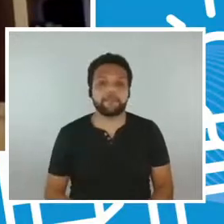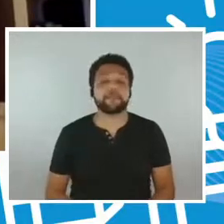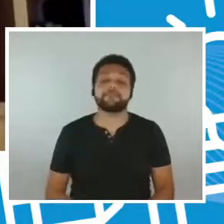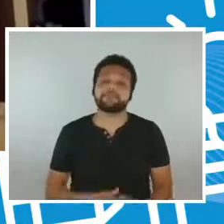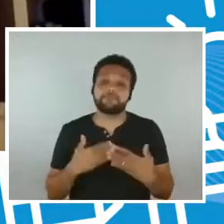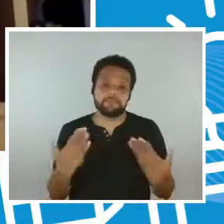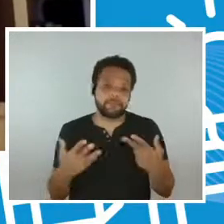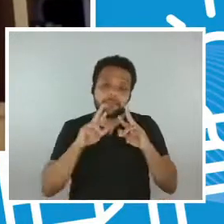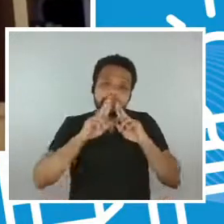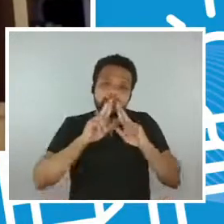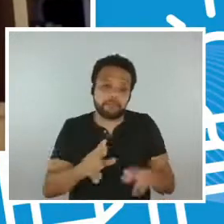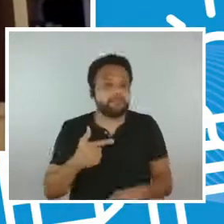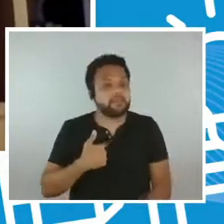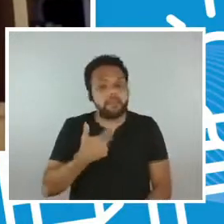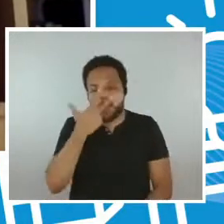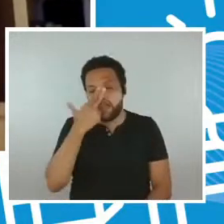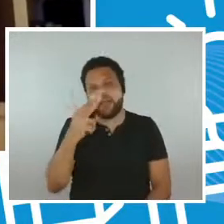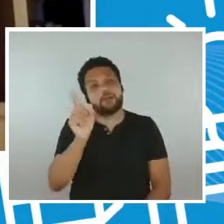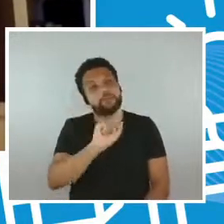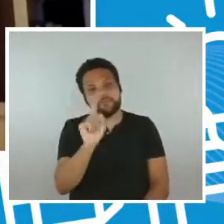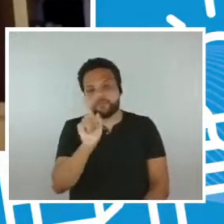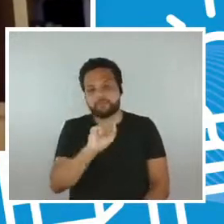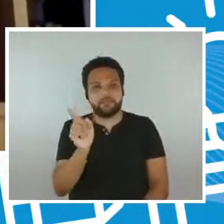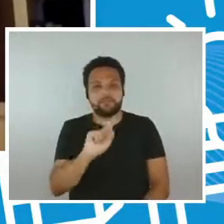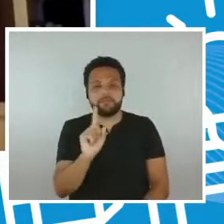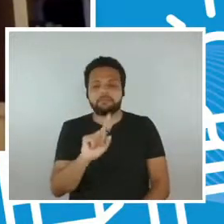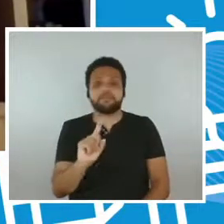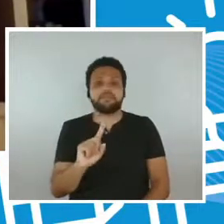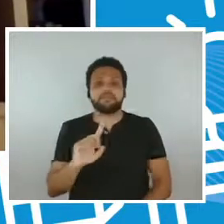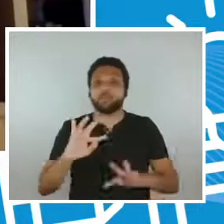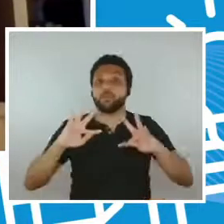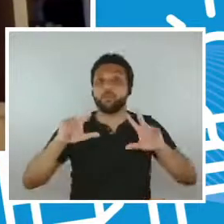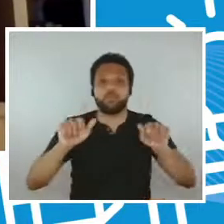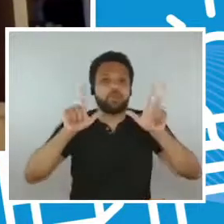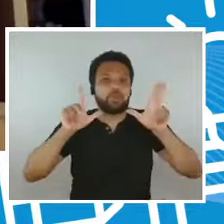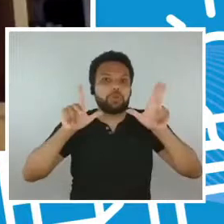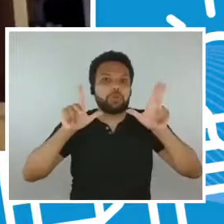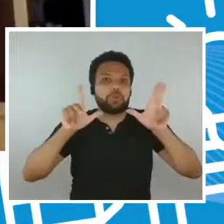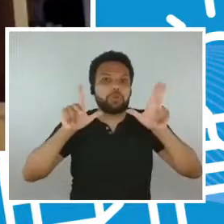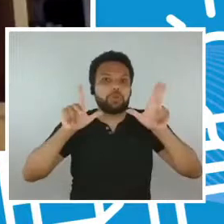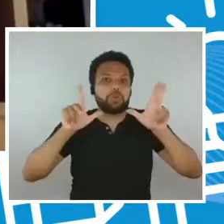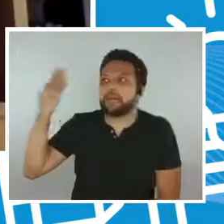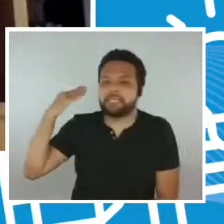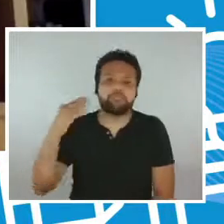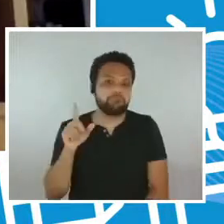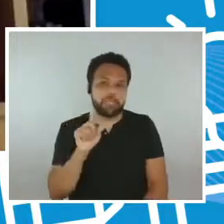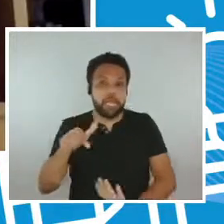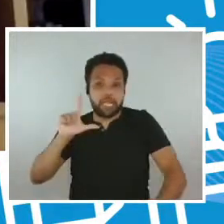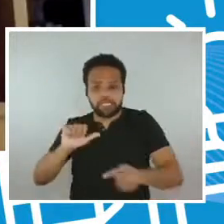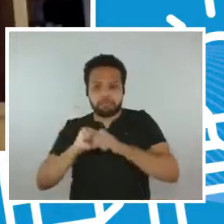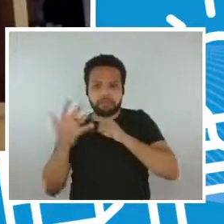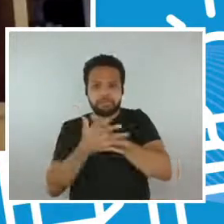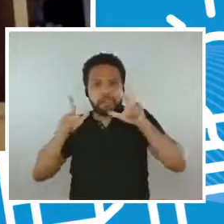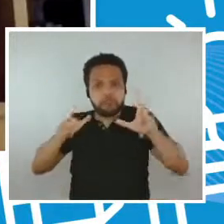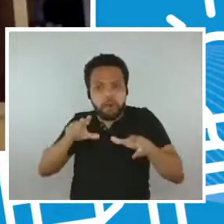eu não acho que será tudo como era antes, mas eu não acho que nós